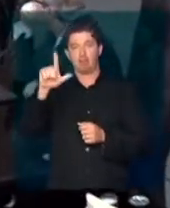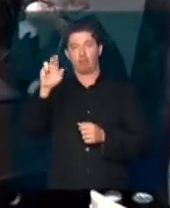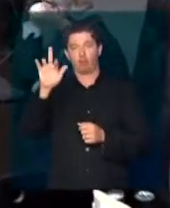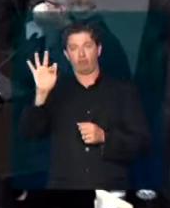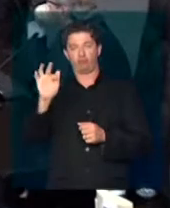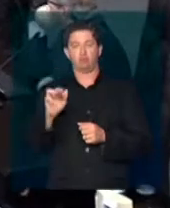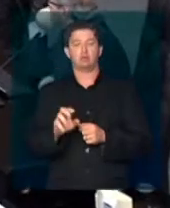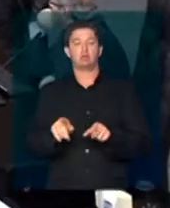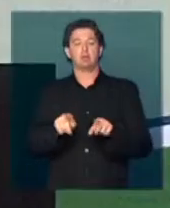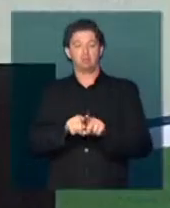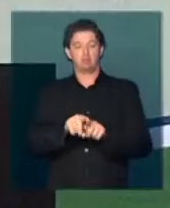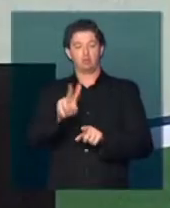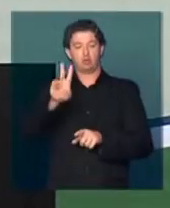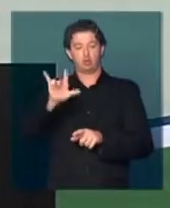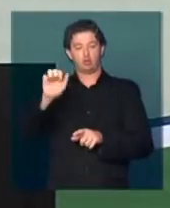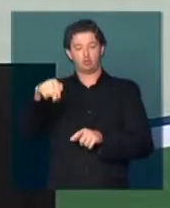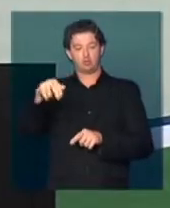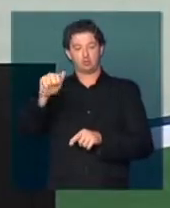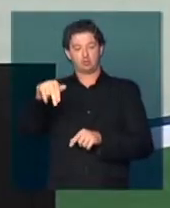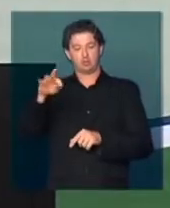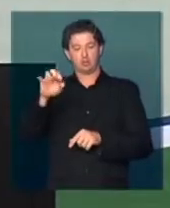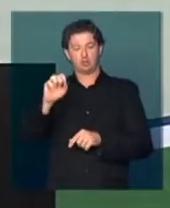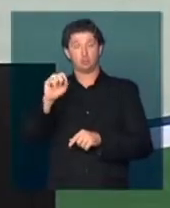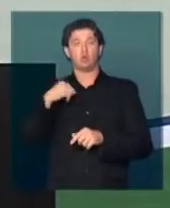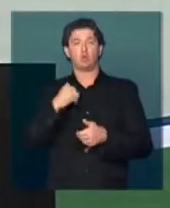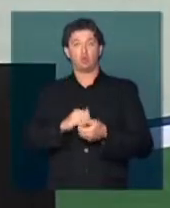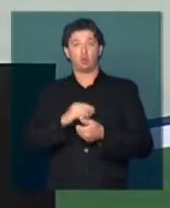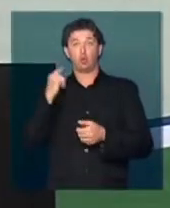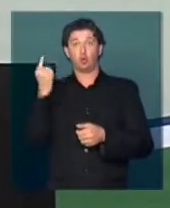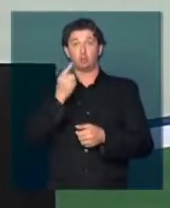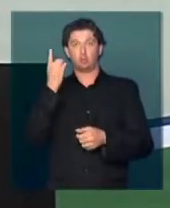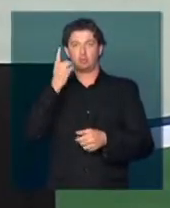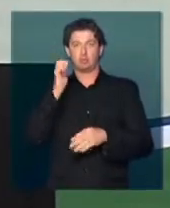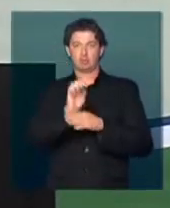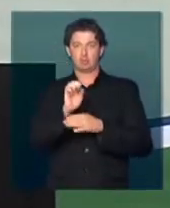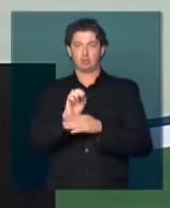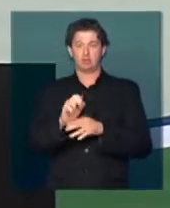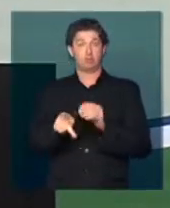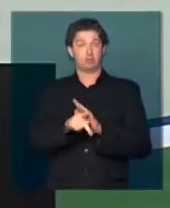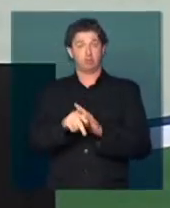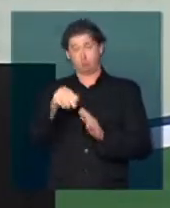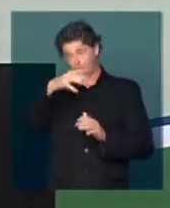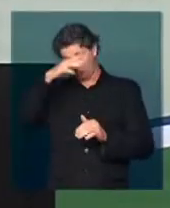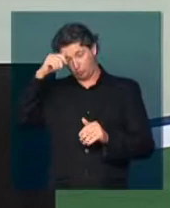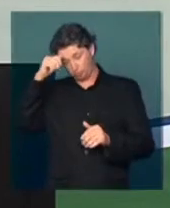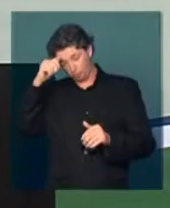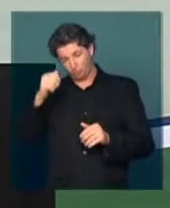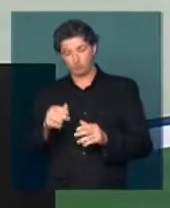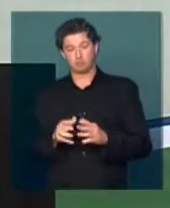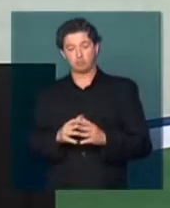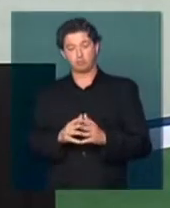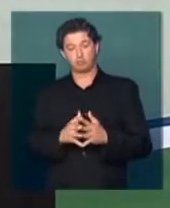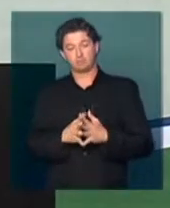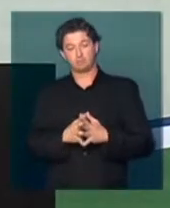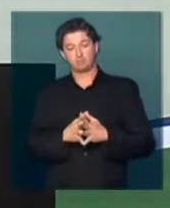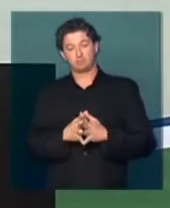nome, deputado Wilson Santos, eu cumprimento todos os deputados estaduais de Mato Grosso, o